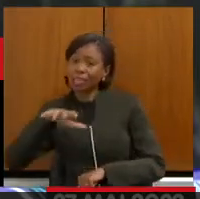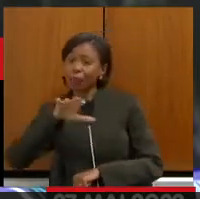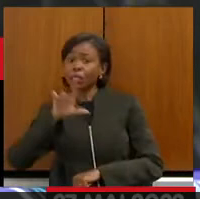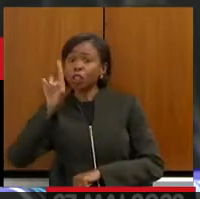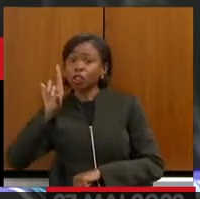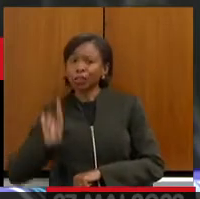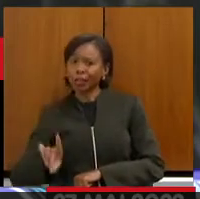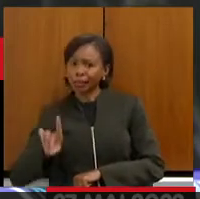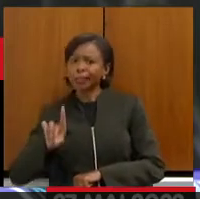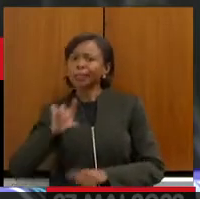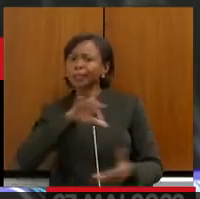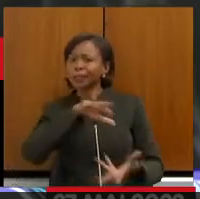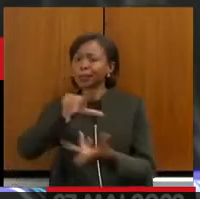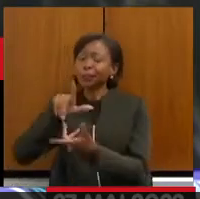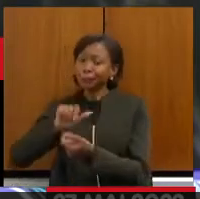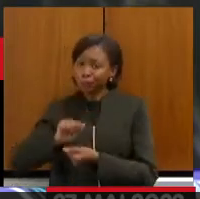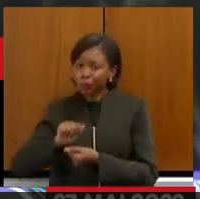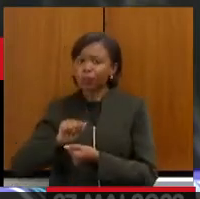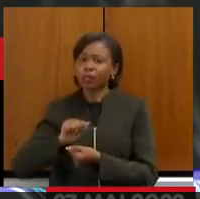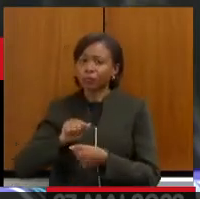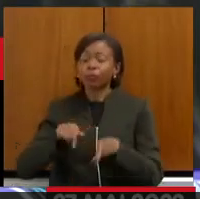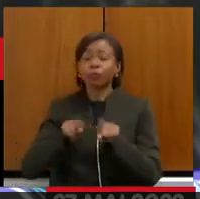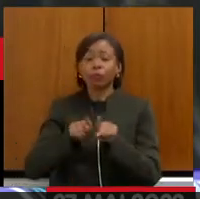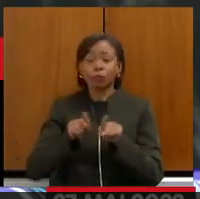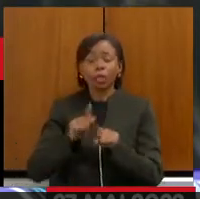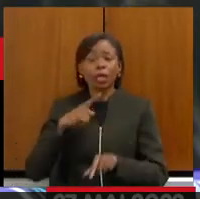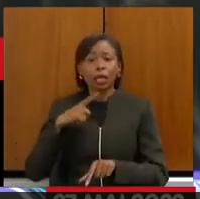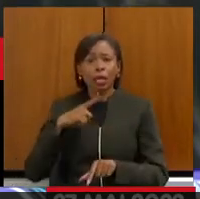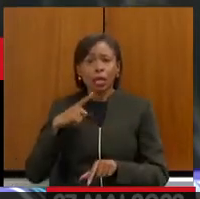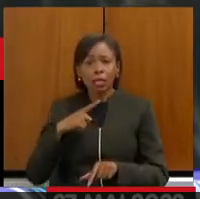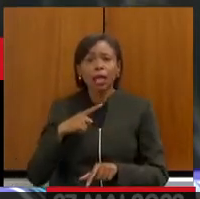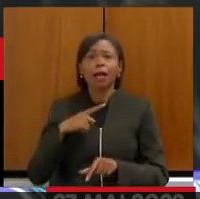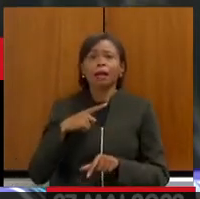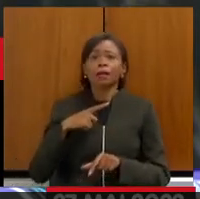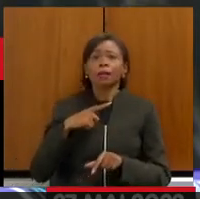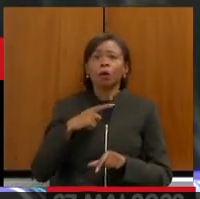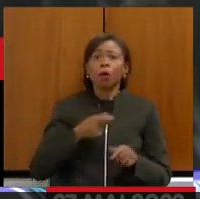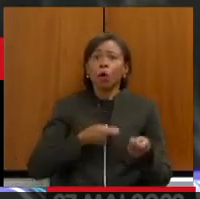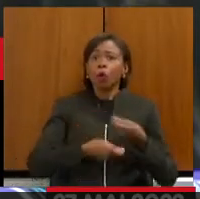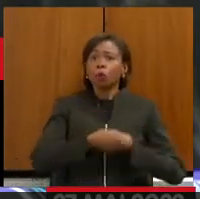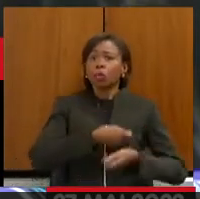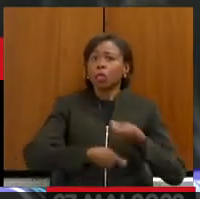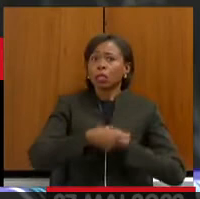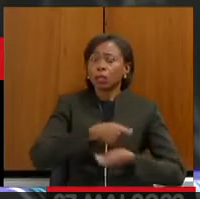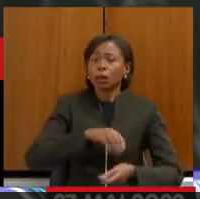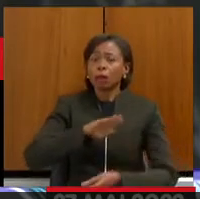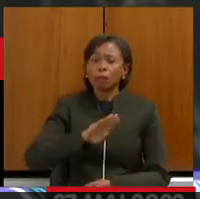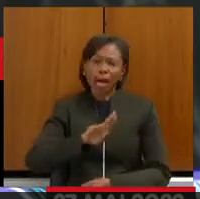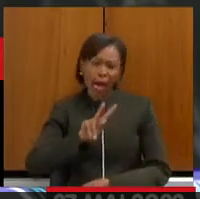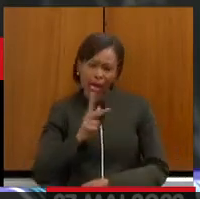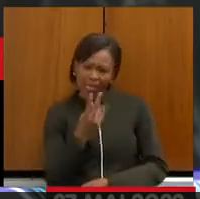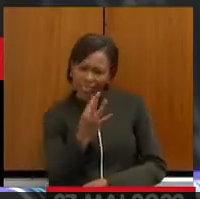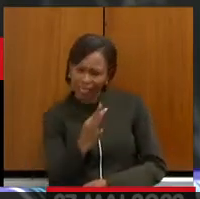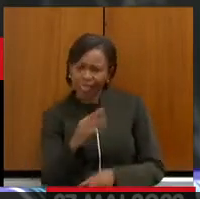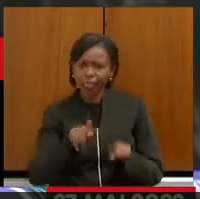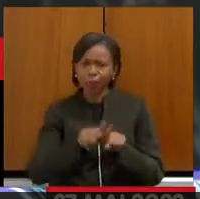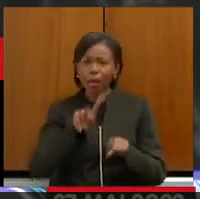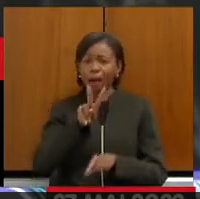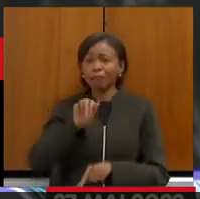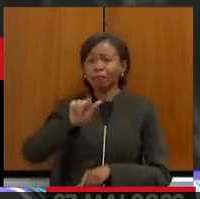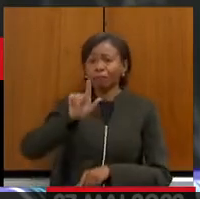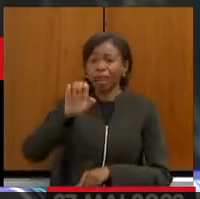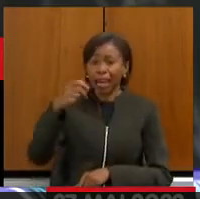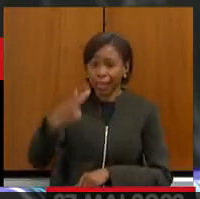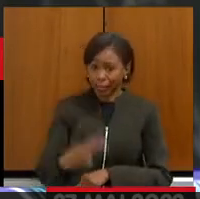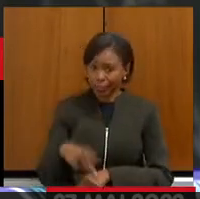internacionalmente com apoio das corporações transnacionais como é o caso da bhp e da vague né que em Minas Gerais sobre